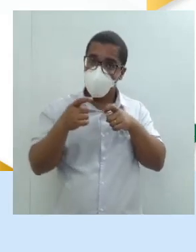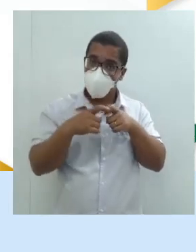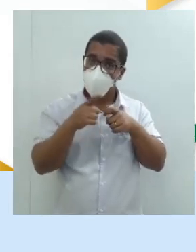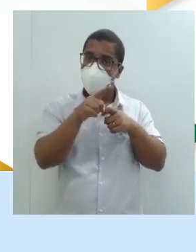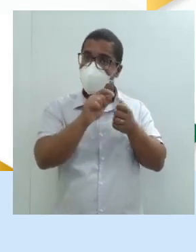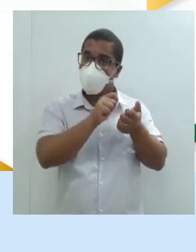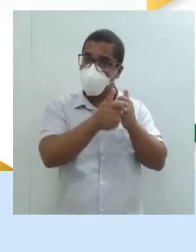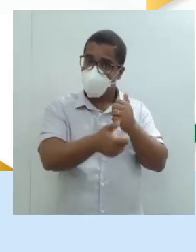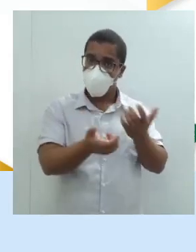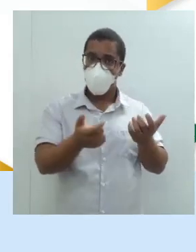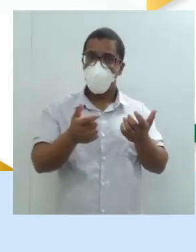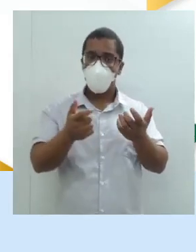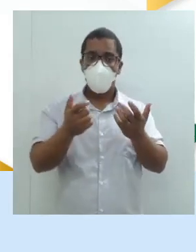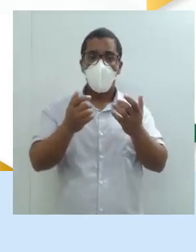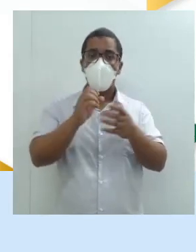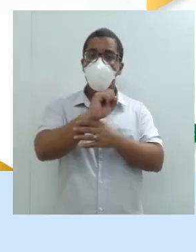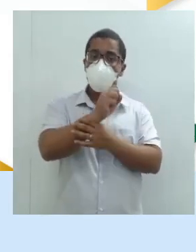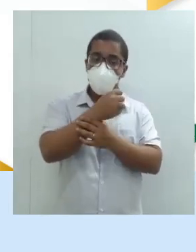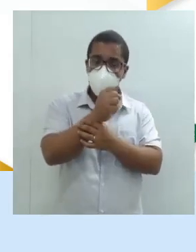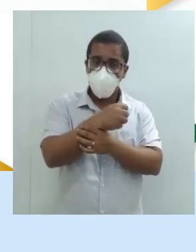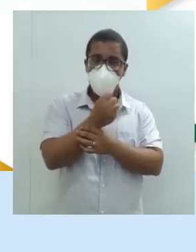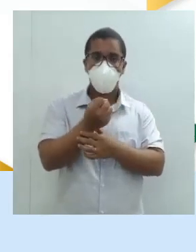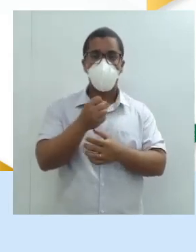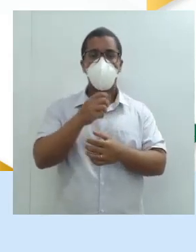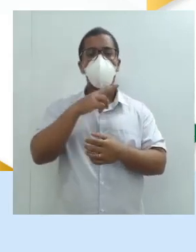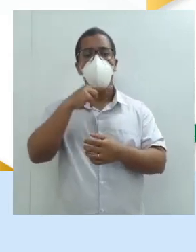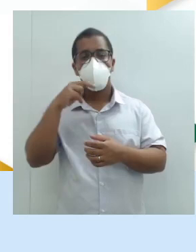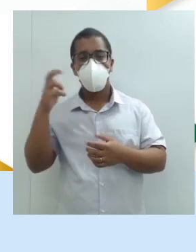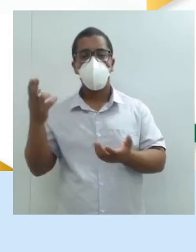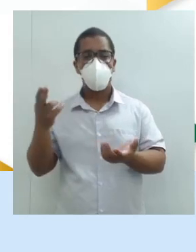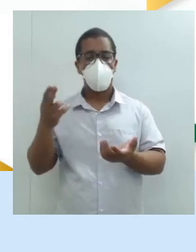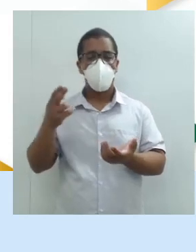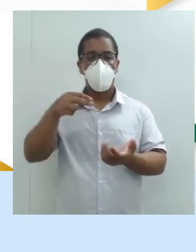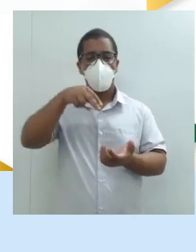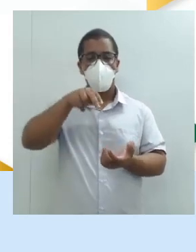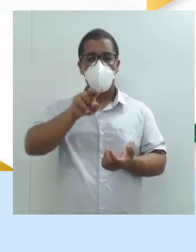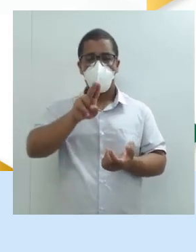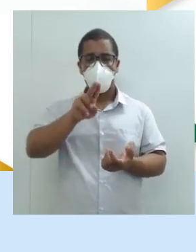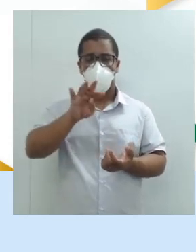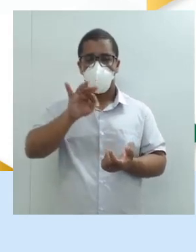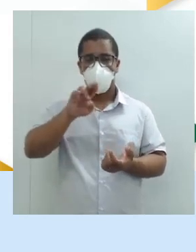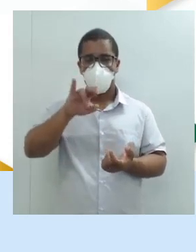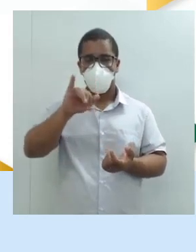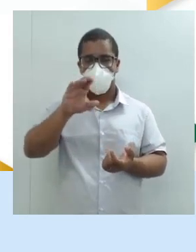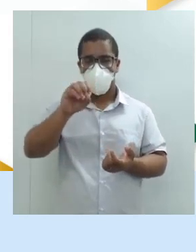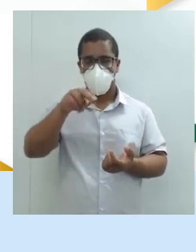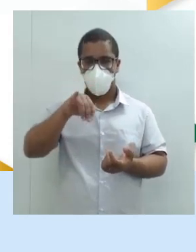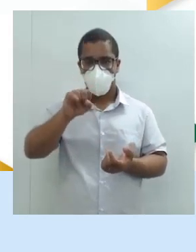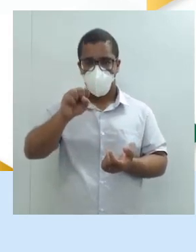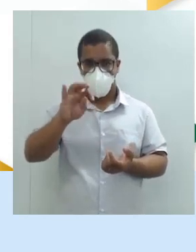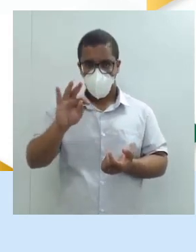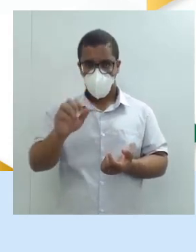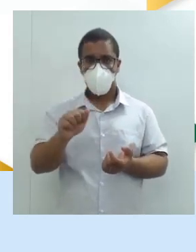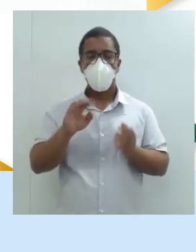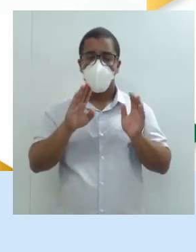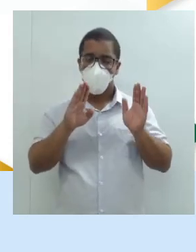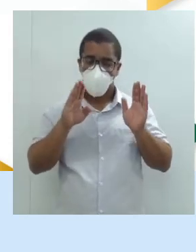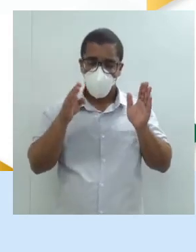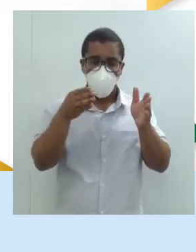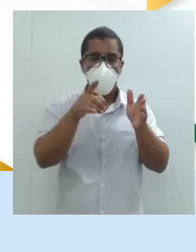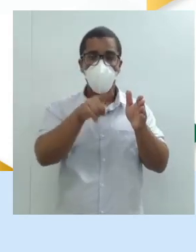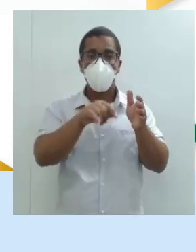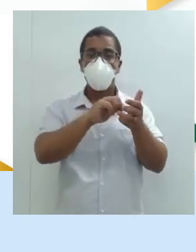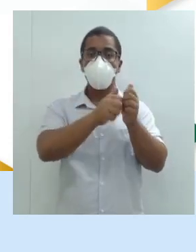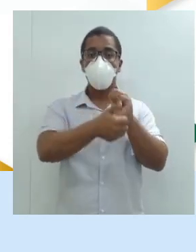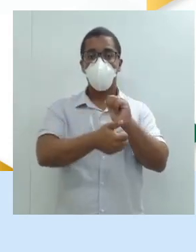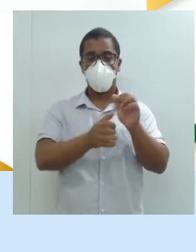esportivos, fisioterapeutas, nutricionistas, enfim, uma infinidade de profissões que está